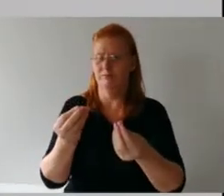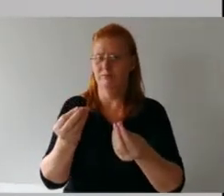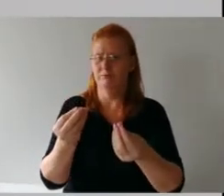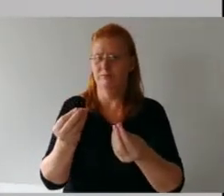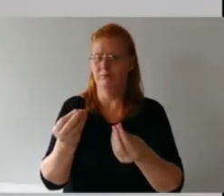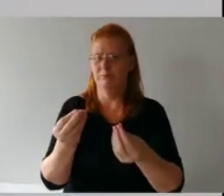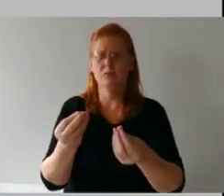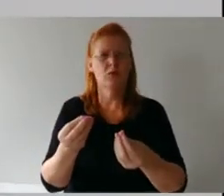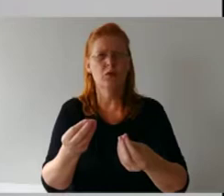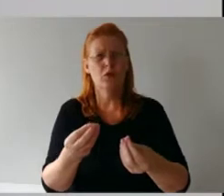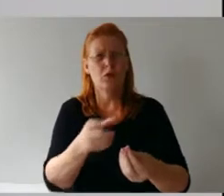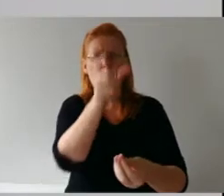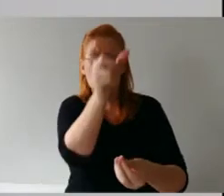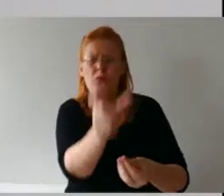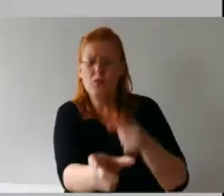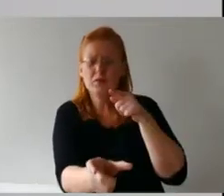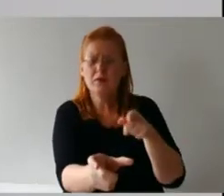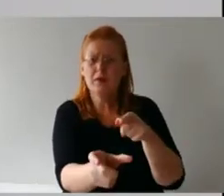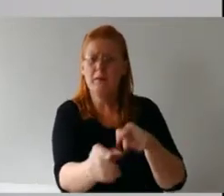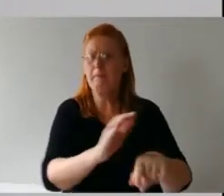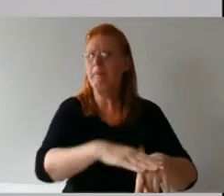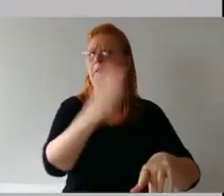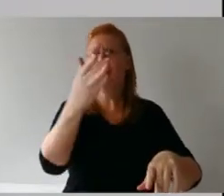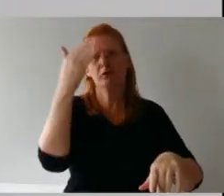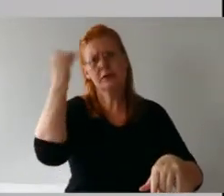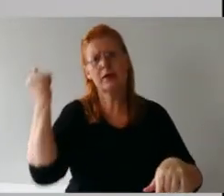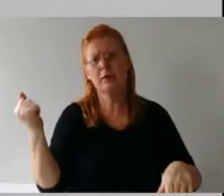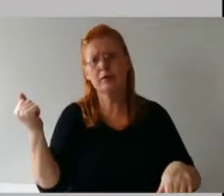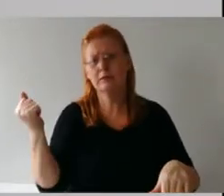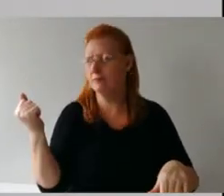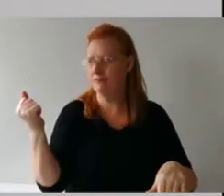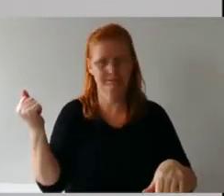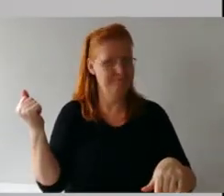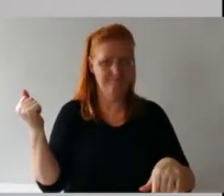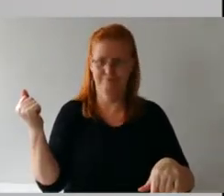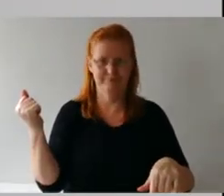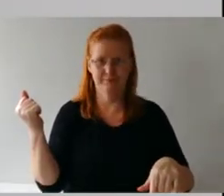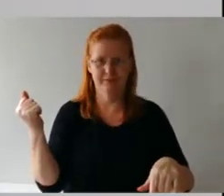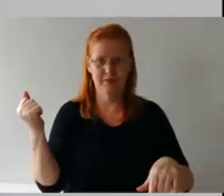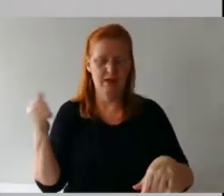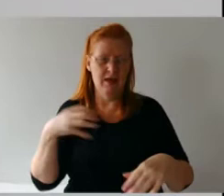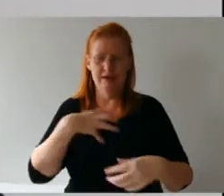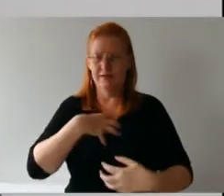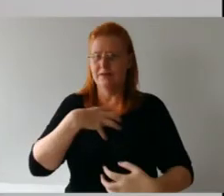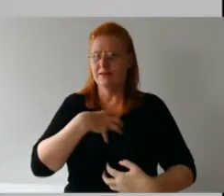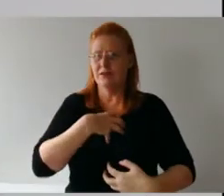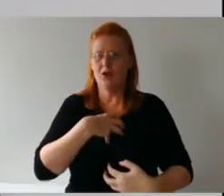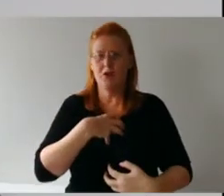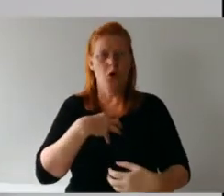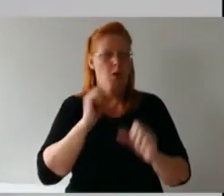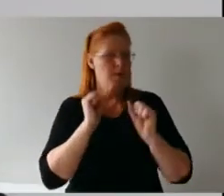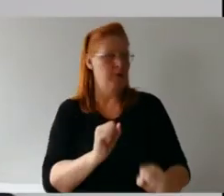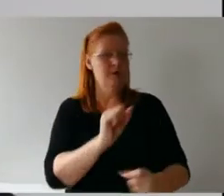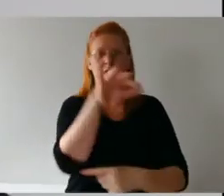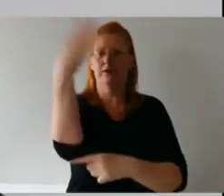apresentado como o direito, com que direito o homem afirma mais do que sabe. Não conhecemos as